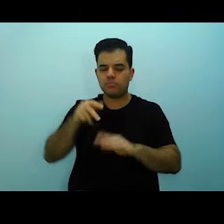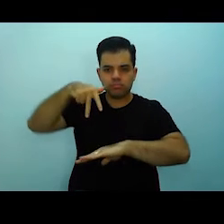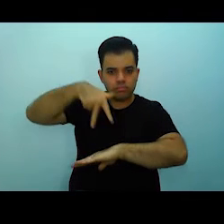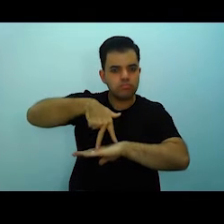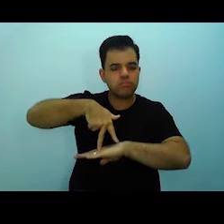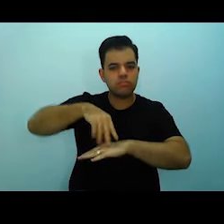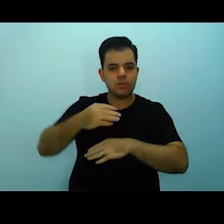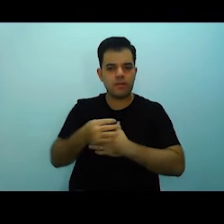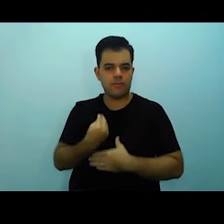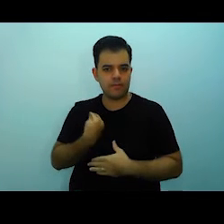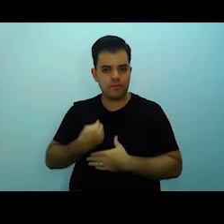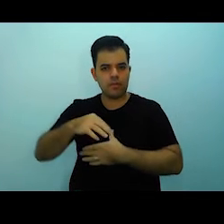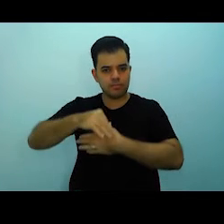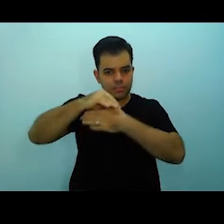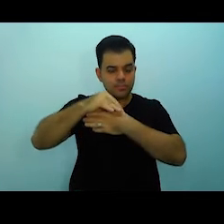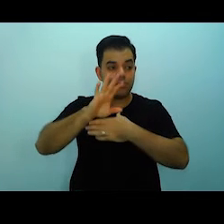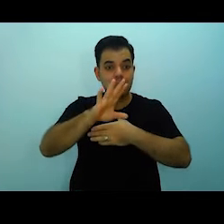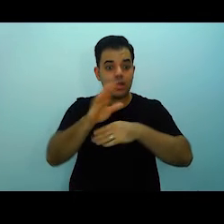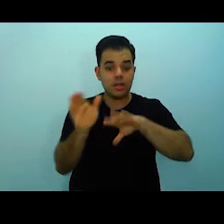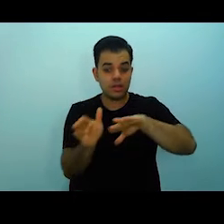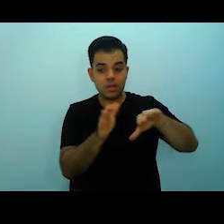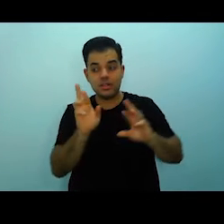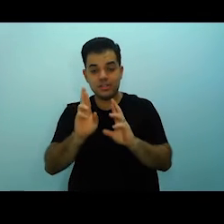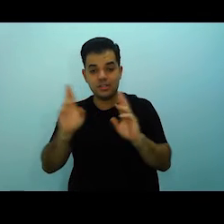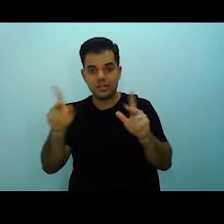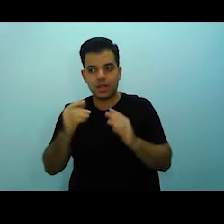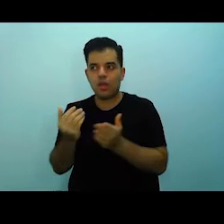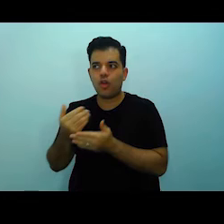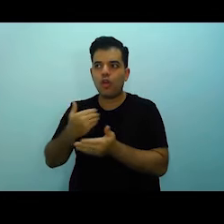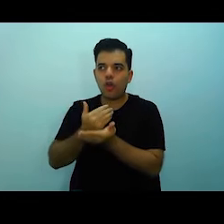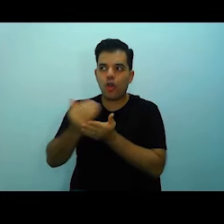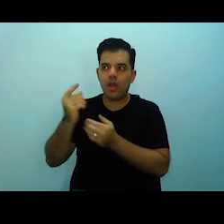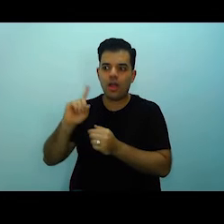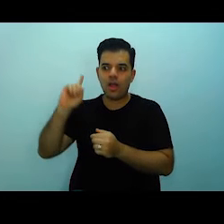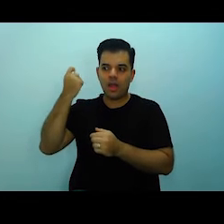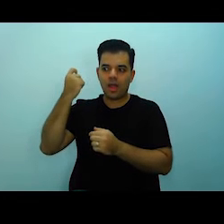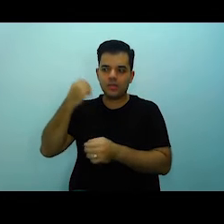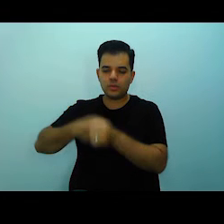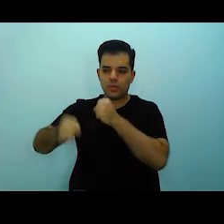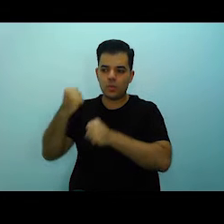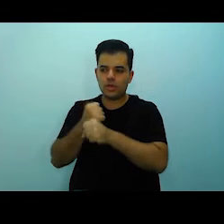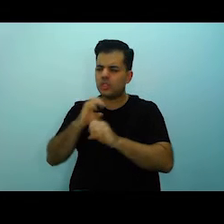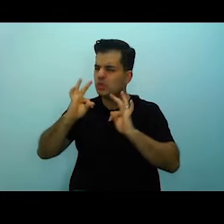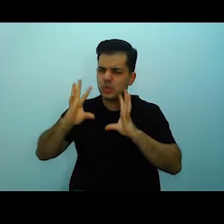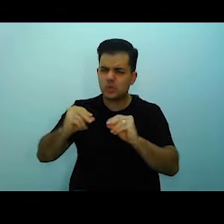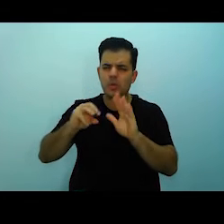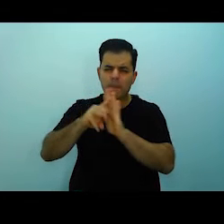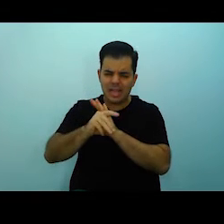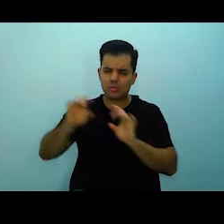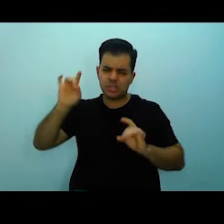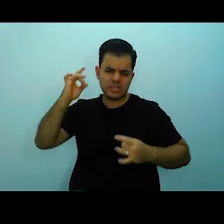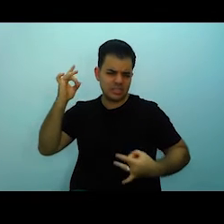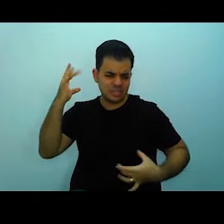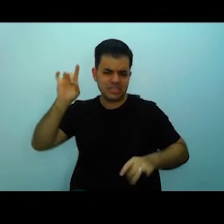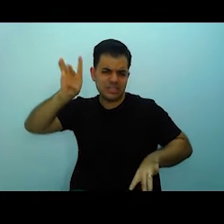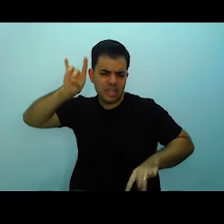nesse caso, como a condução ela se iniciou em meados do ano passado, a gente precisou fazer todos os métodos e técnicas, aplicar